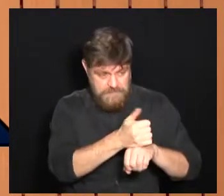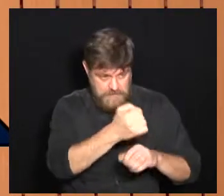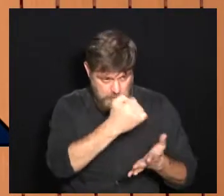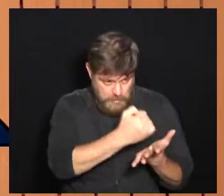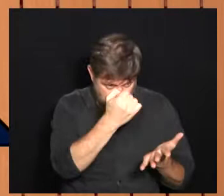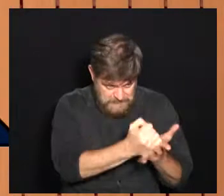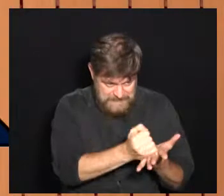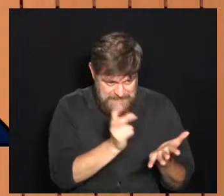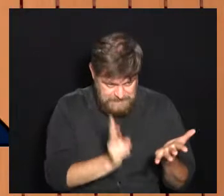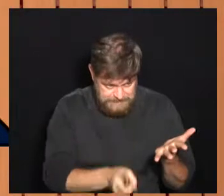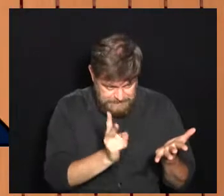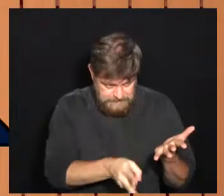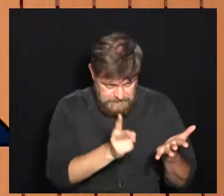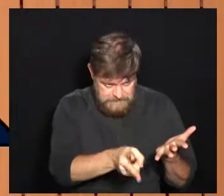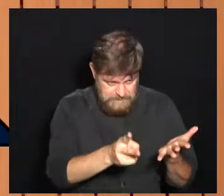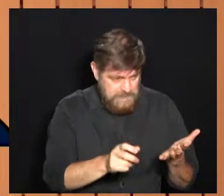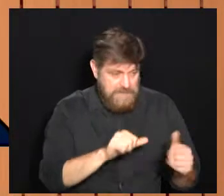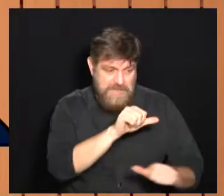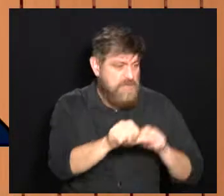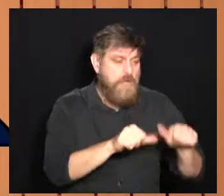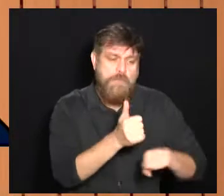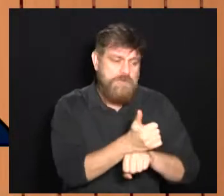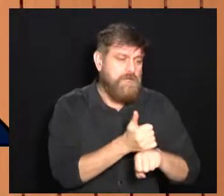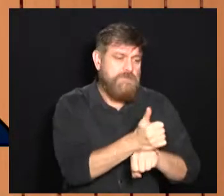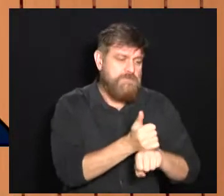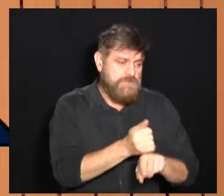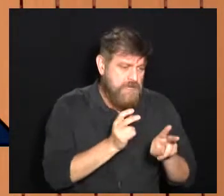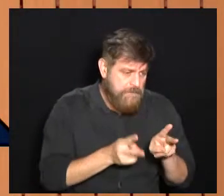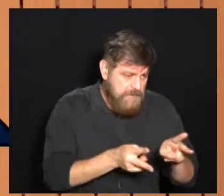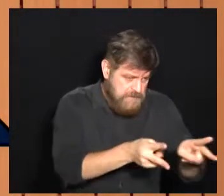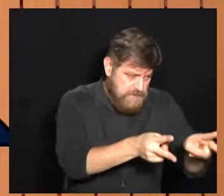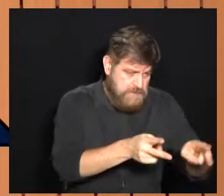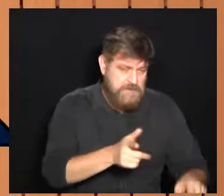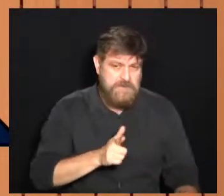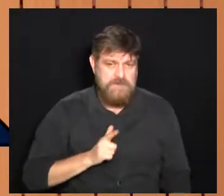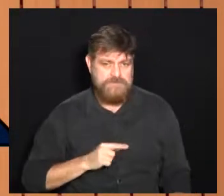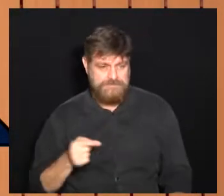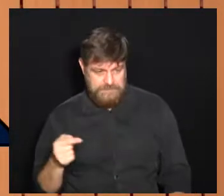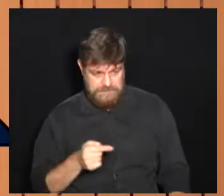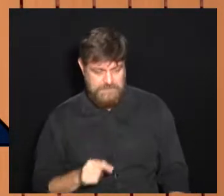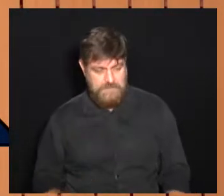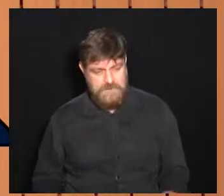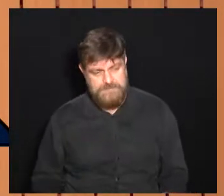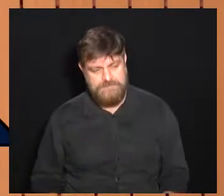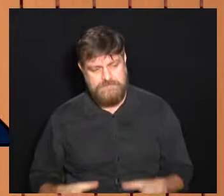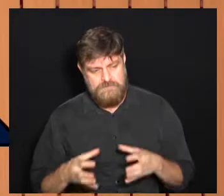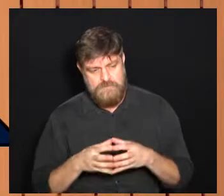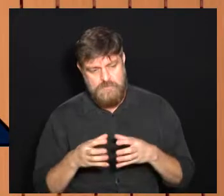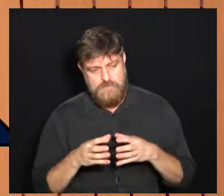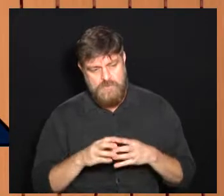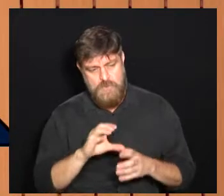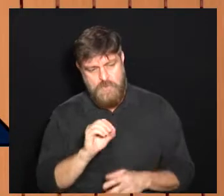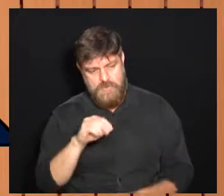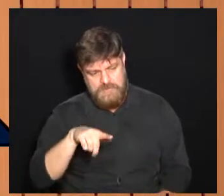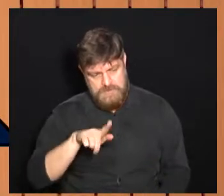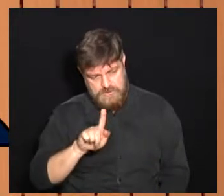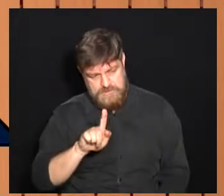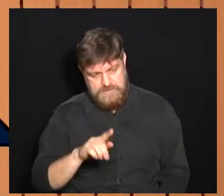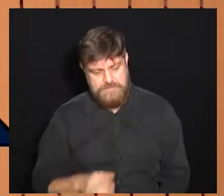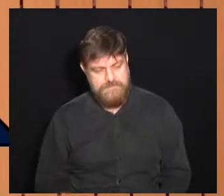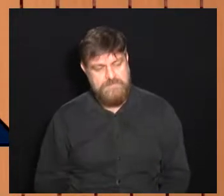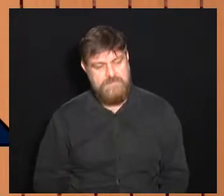que trabalham nos centros infantis que eram administrados pela Associação